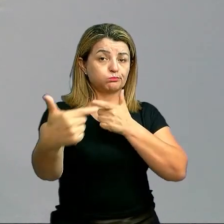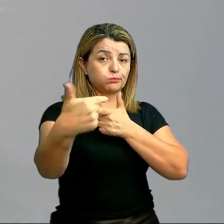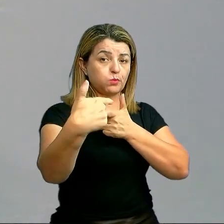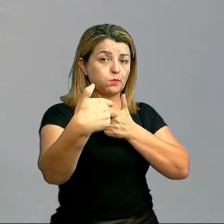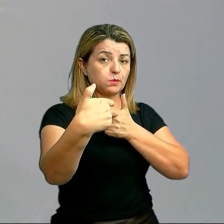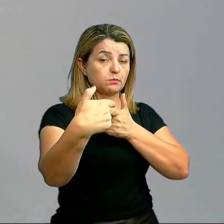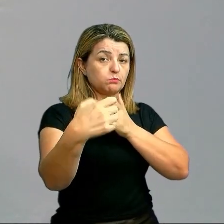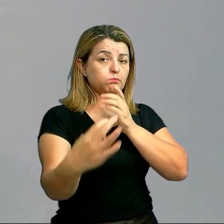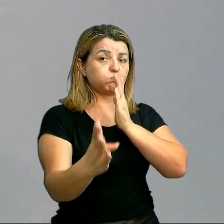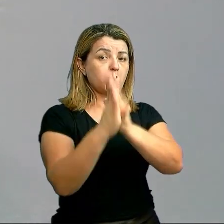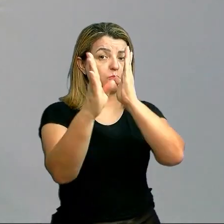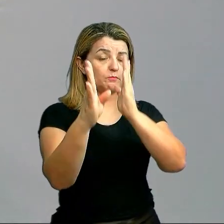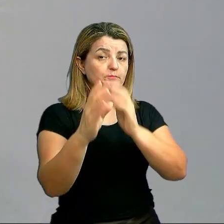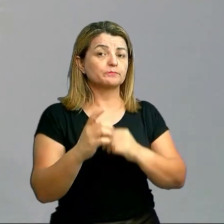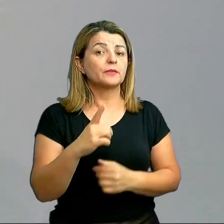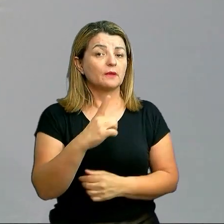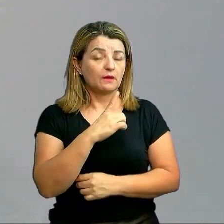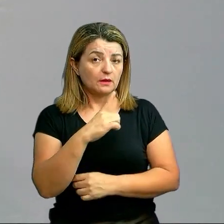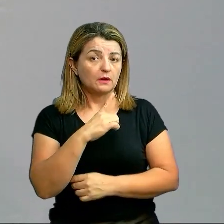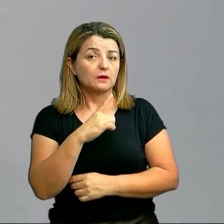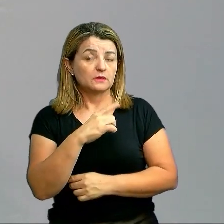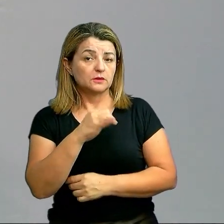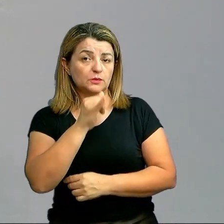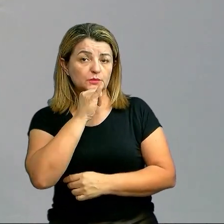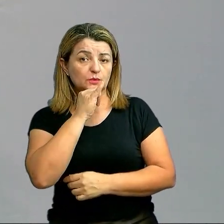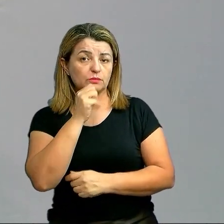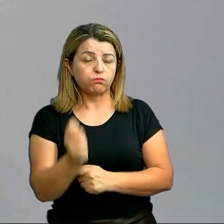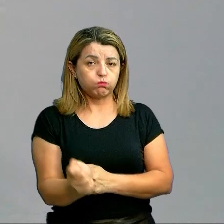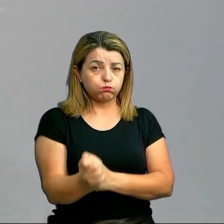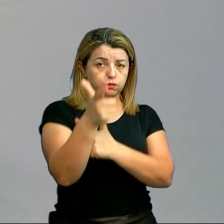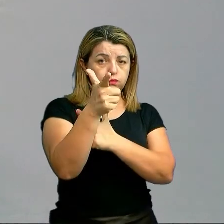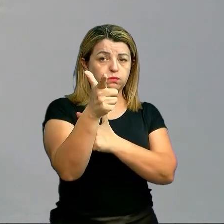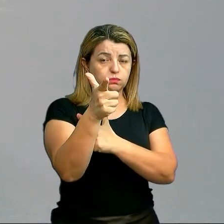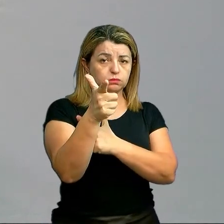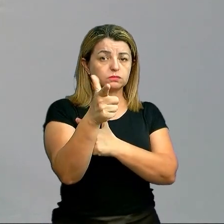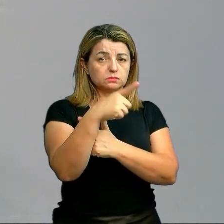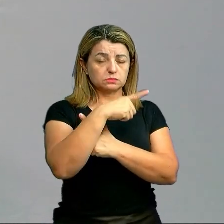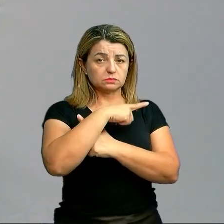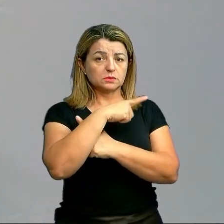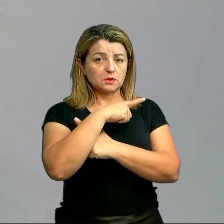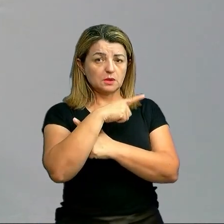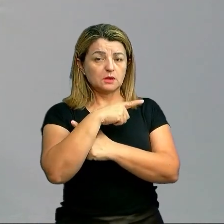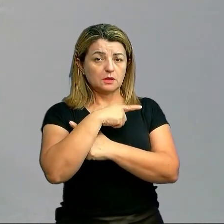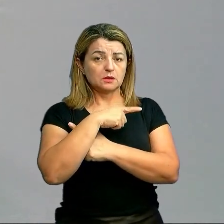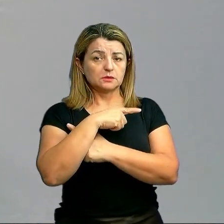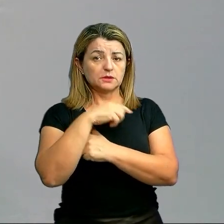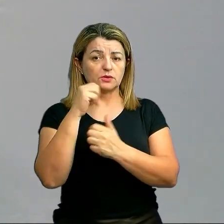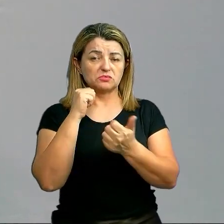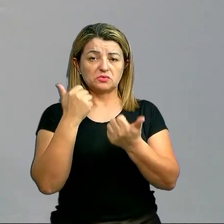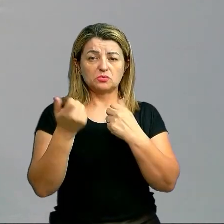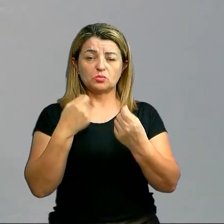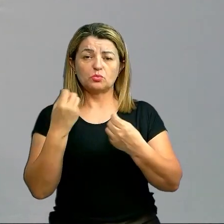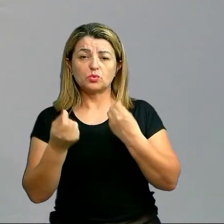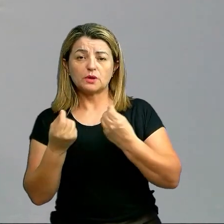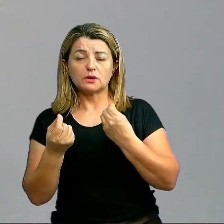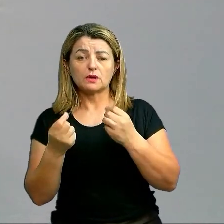né, eles também teriam seus braços armados aí, digamos assim, na chamada corrida armamentista, que nada mais era do que o Pacto